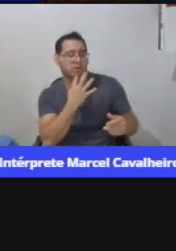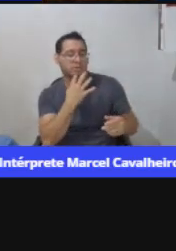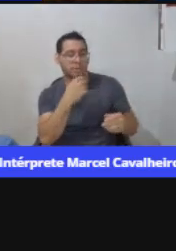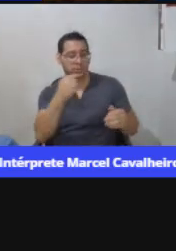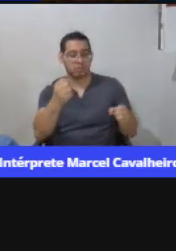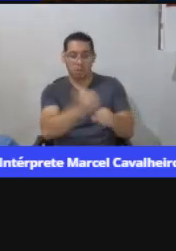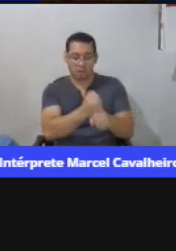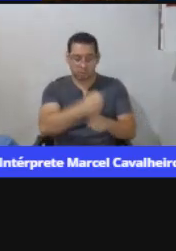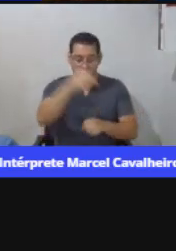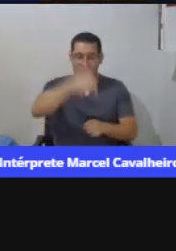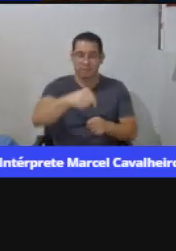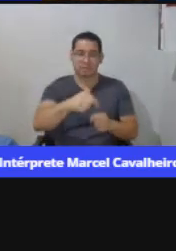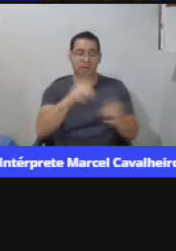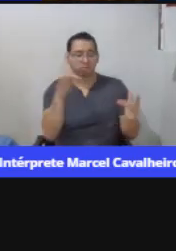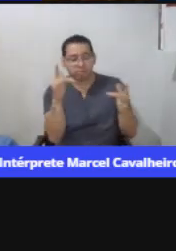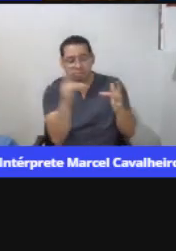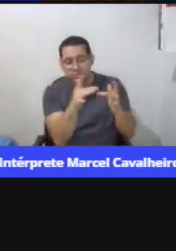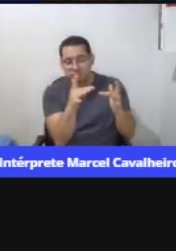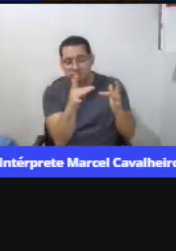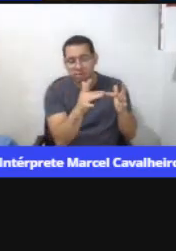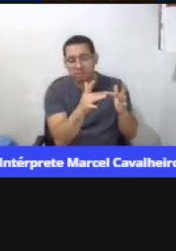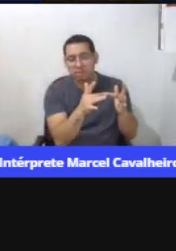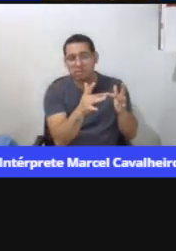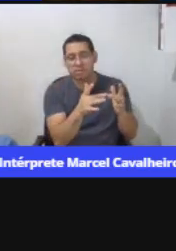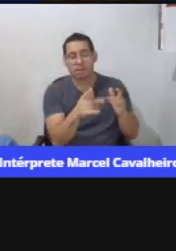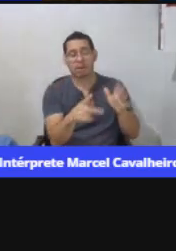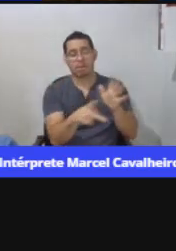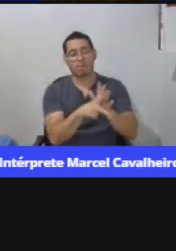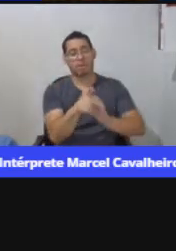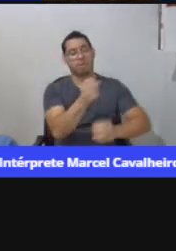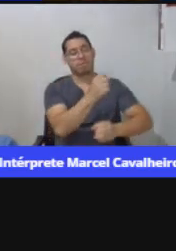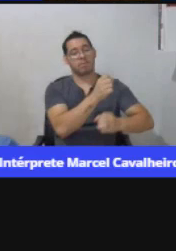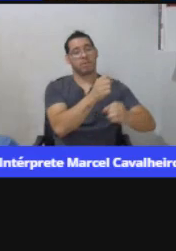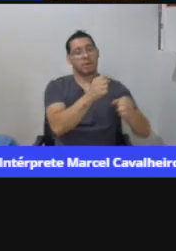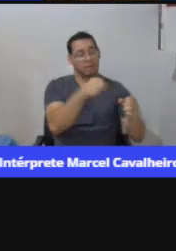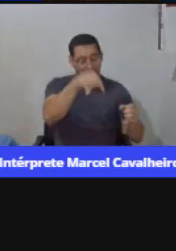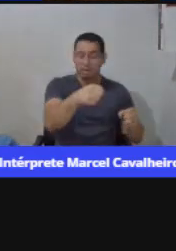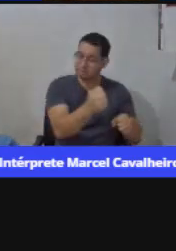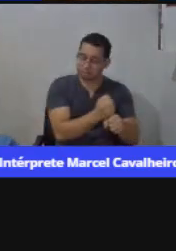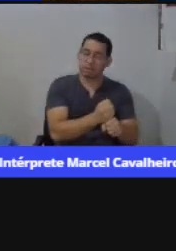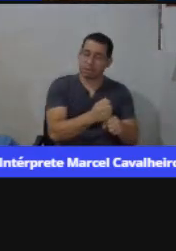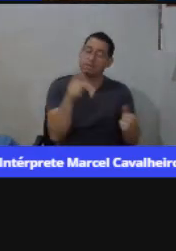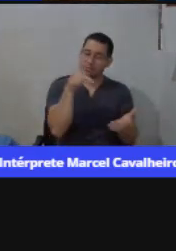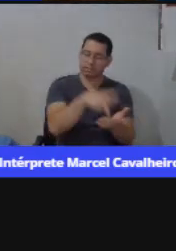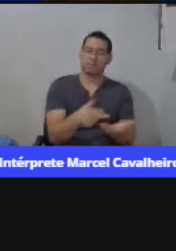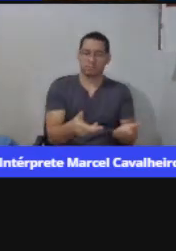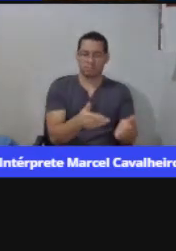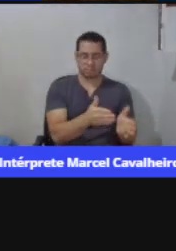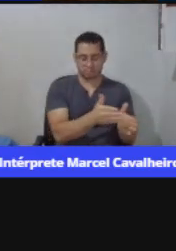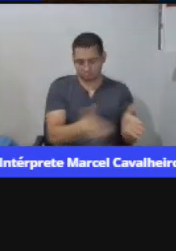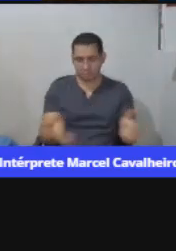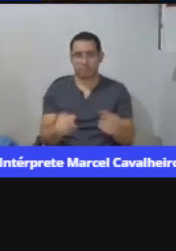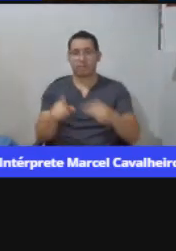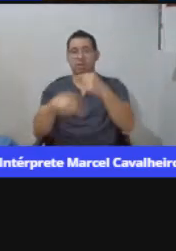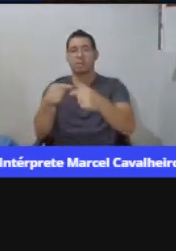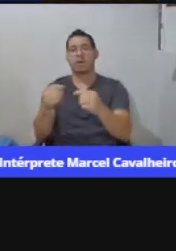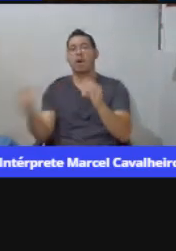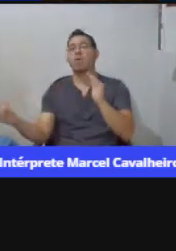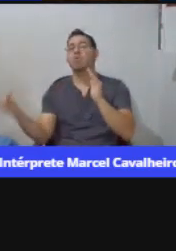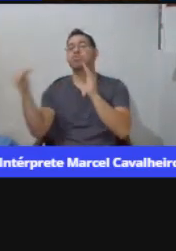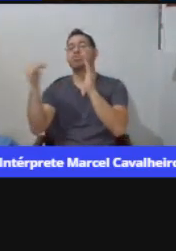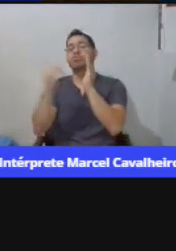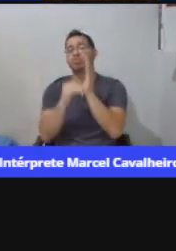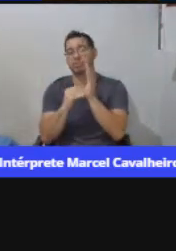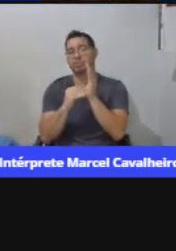se relacionam às habilidades indicadas lá do ano vigente. E na última coluna, lá da